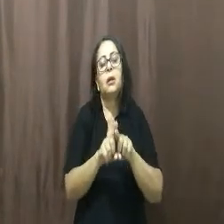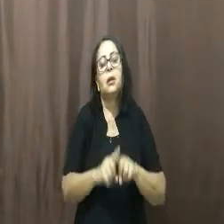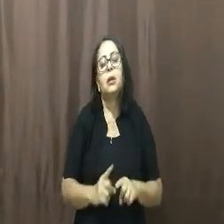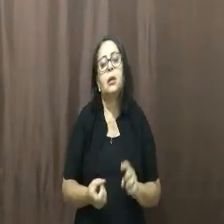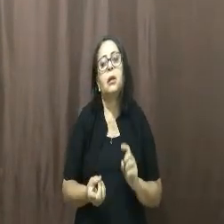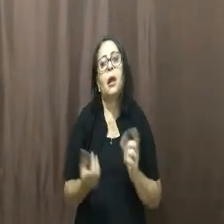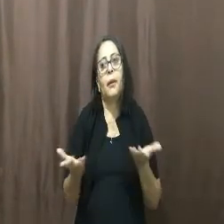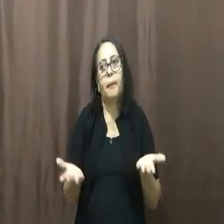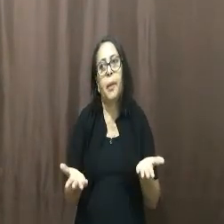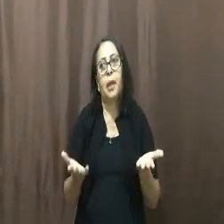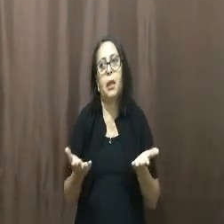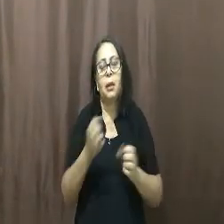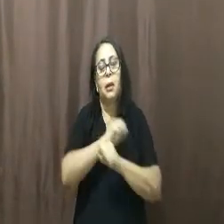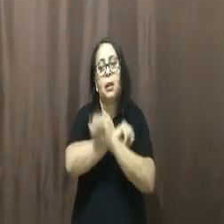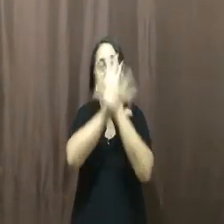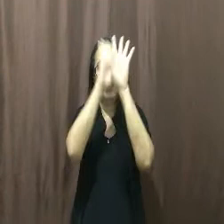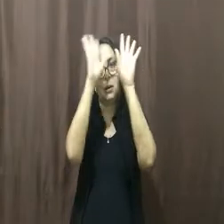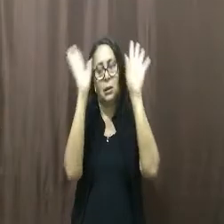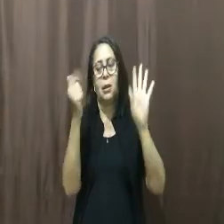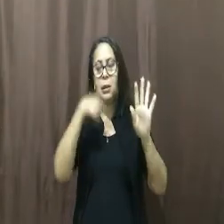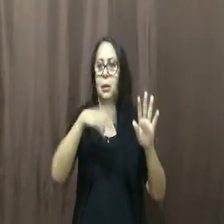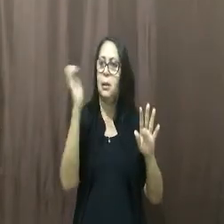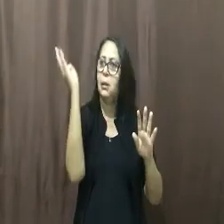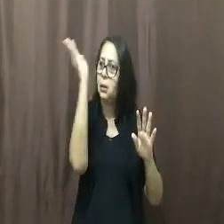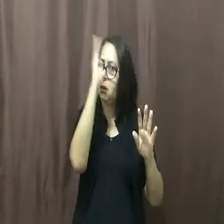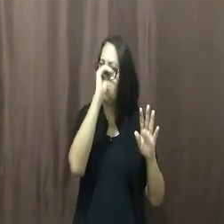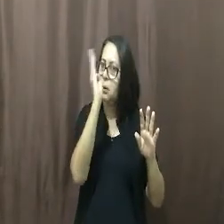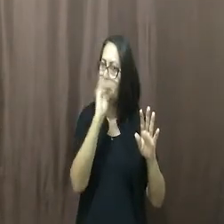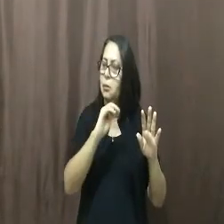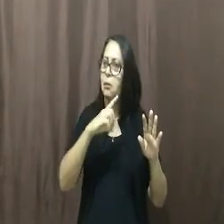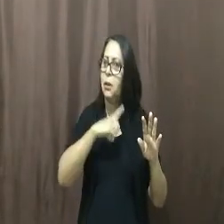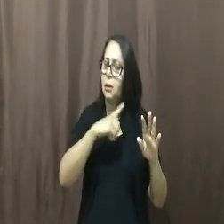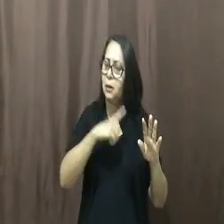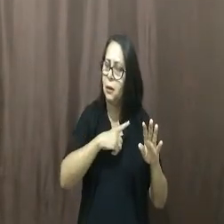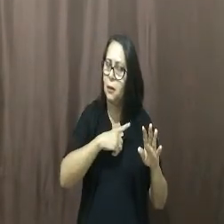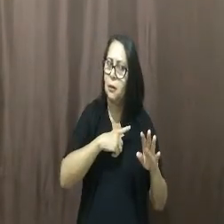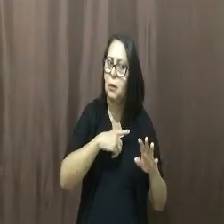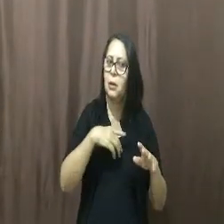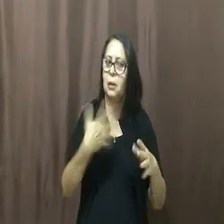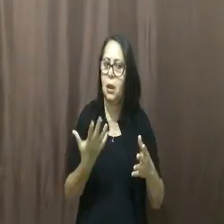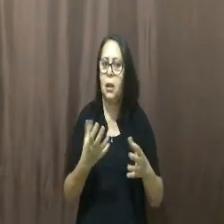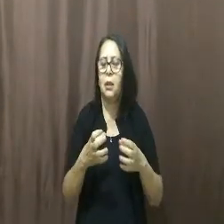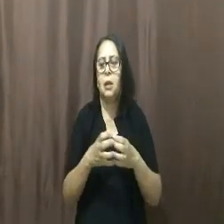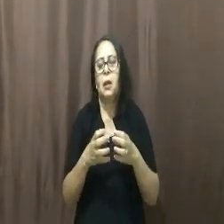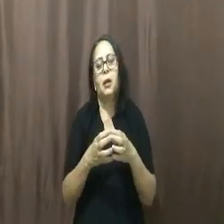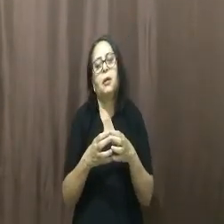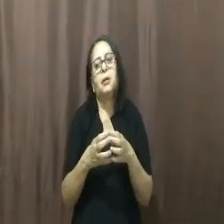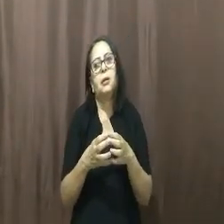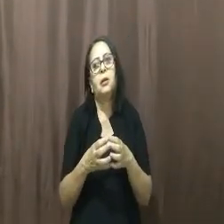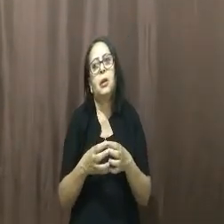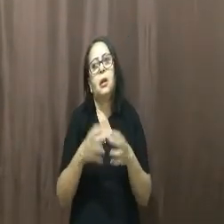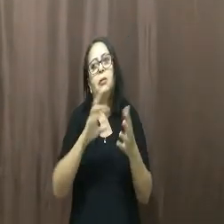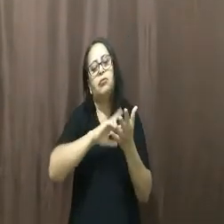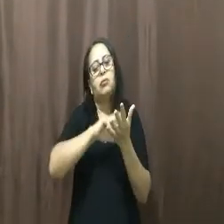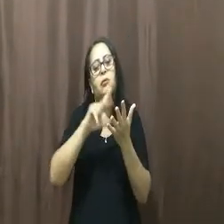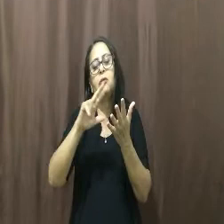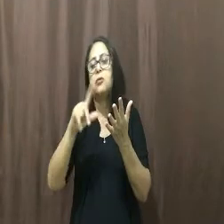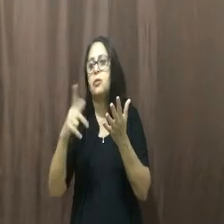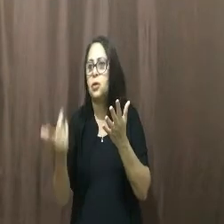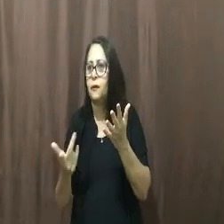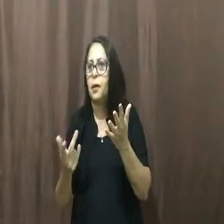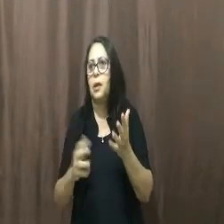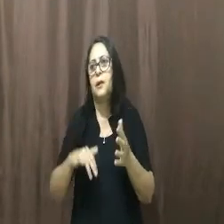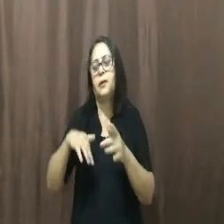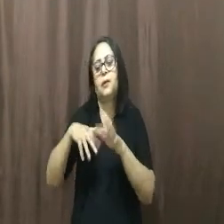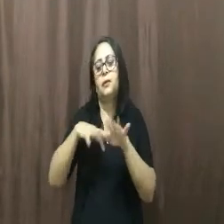também mostrar também que no Brasil há, veio também, eu costumo dizer que existem os desdobramentos, né?